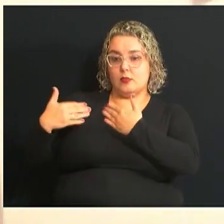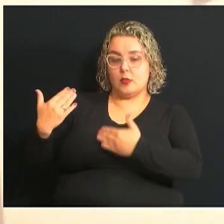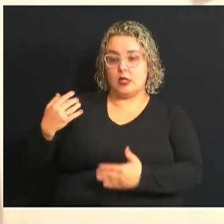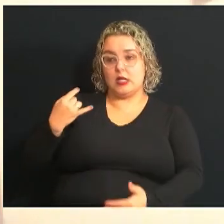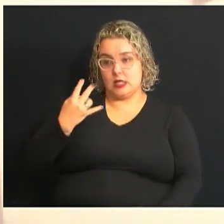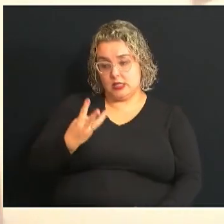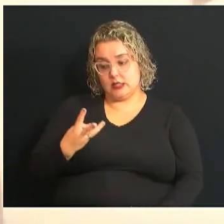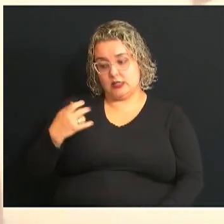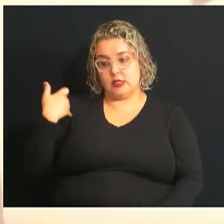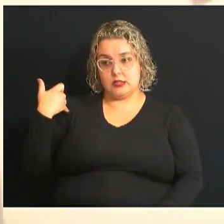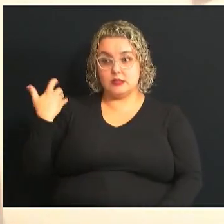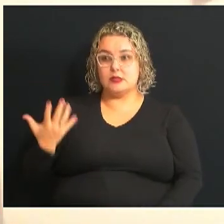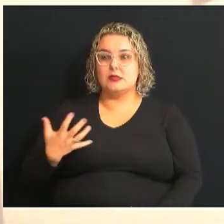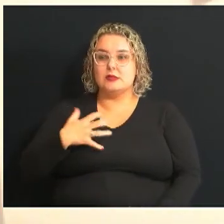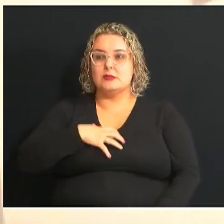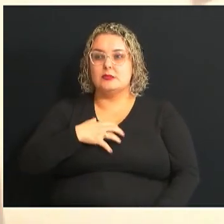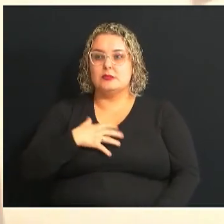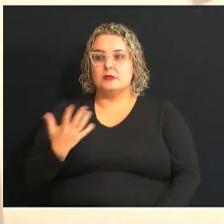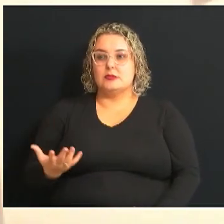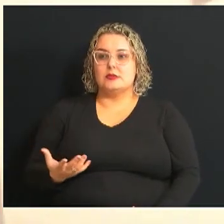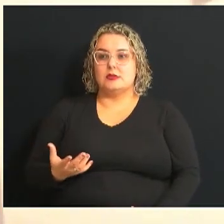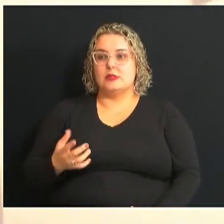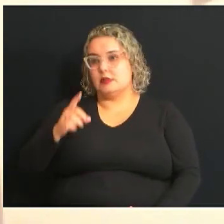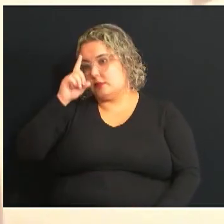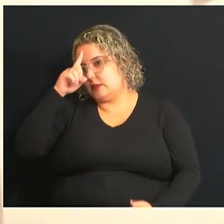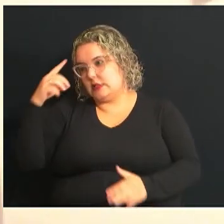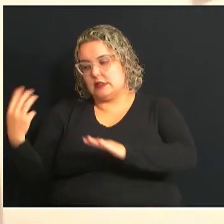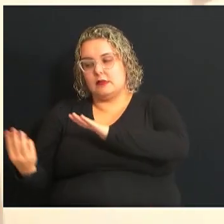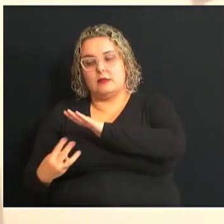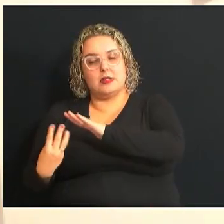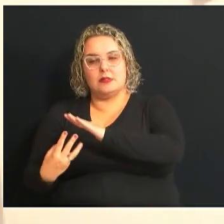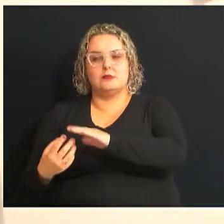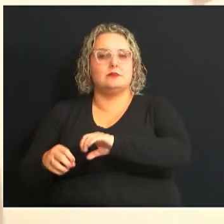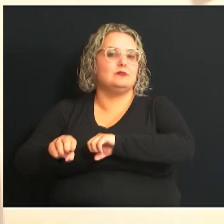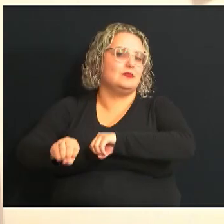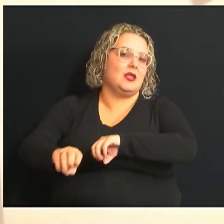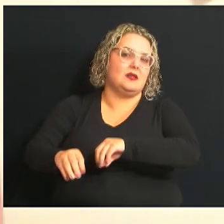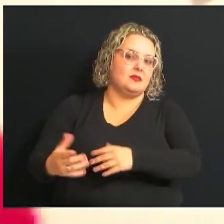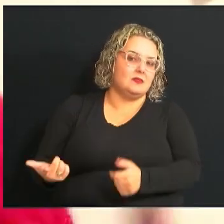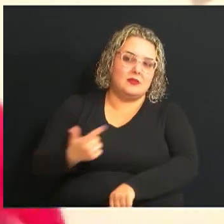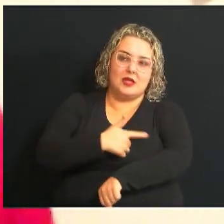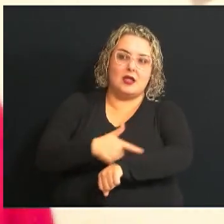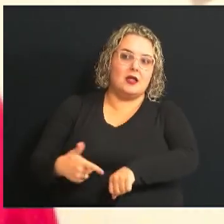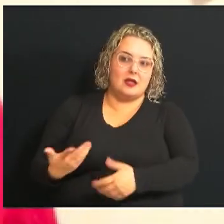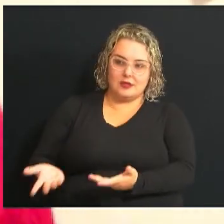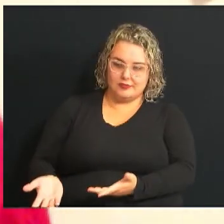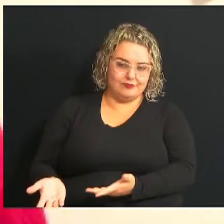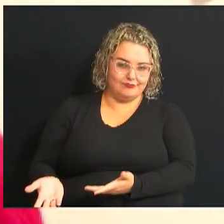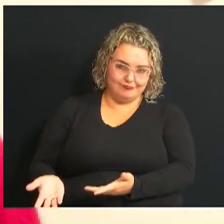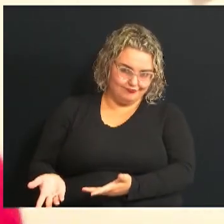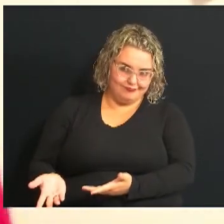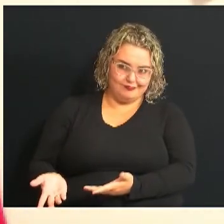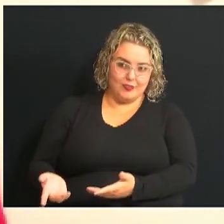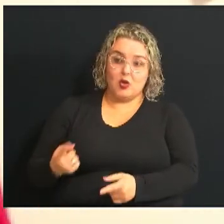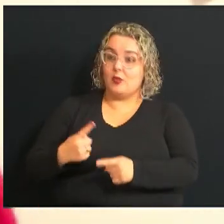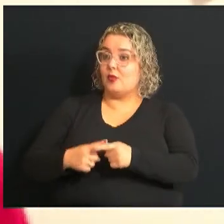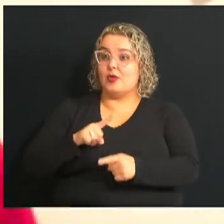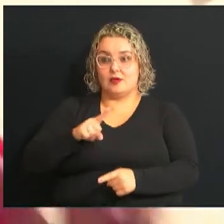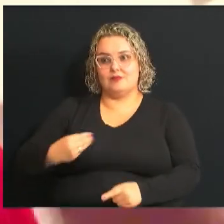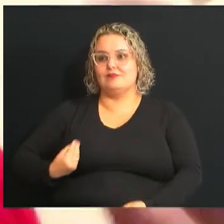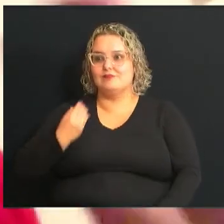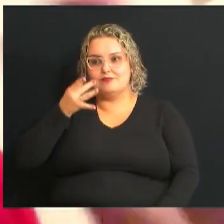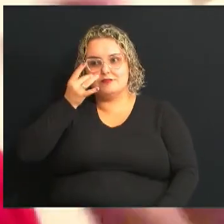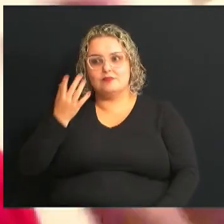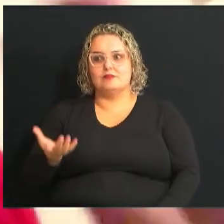sentia que eu terceirizava muito a educação dela, a criação dela, porque eu não estava tão presente. Então